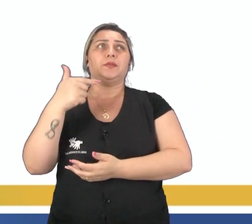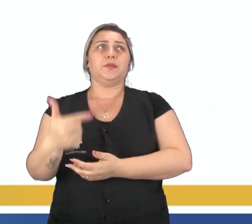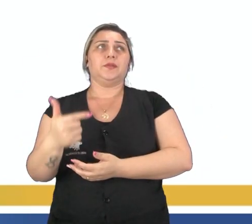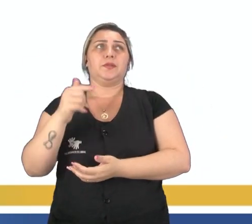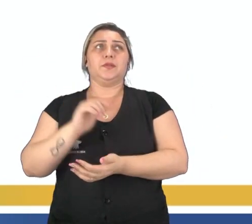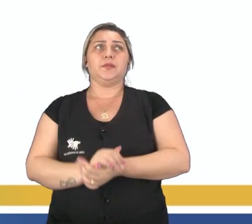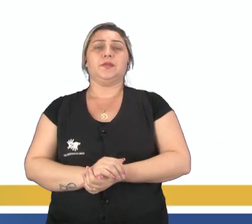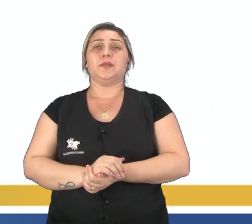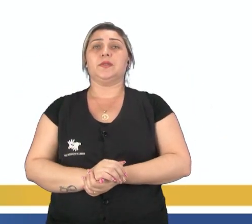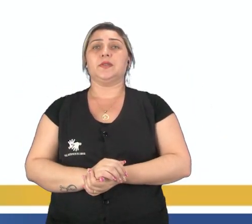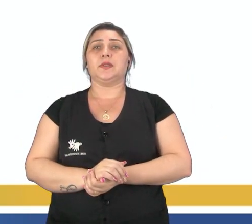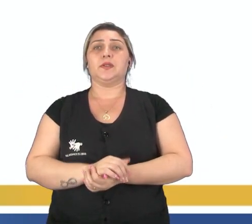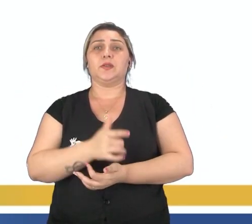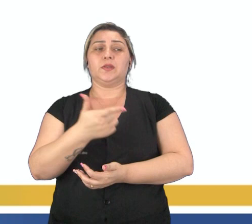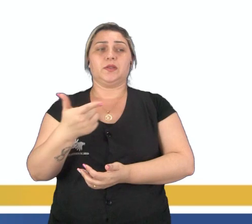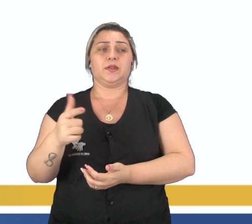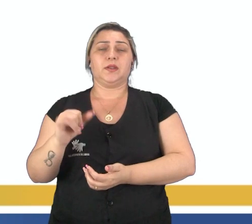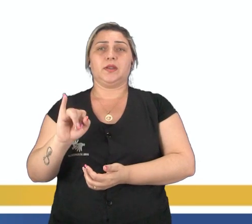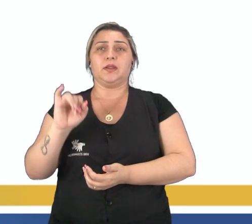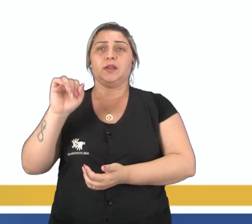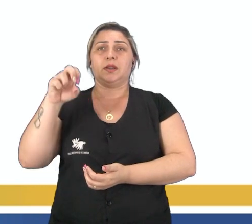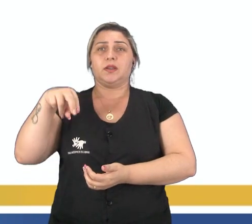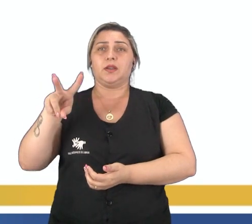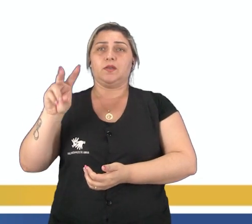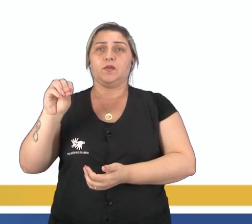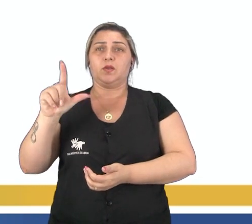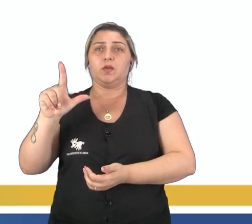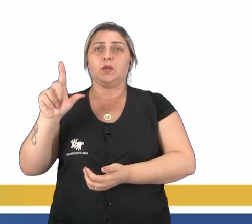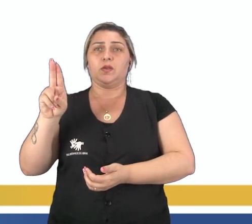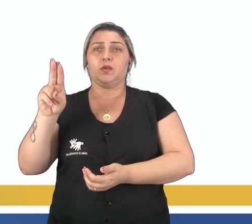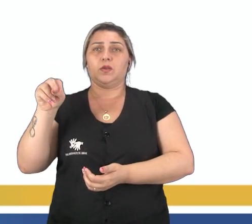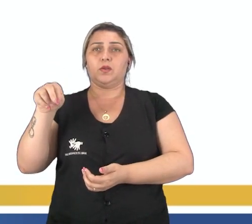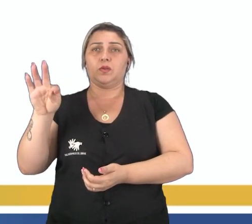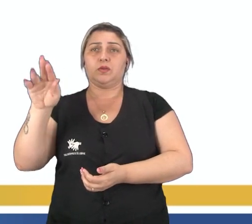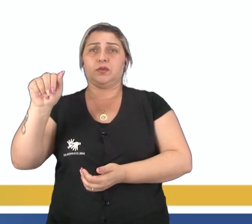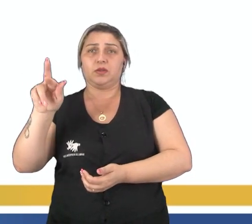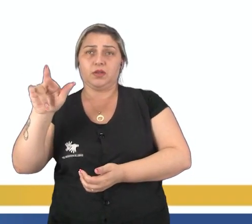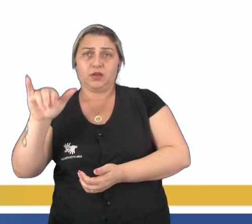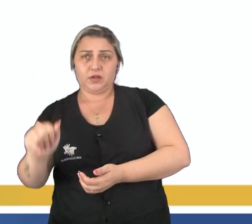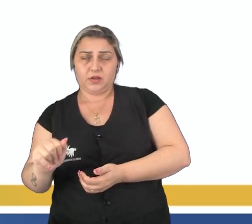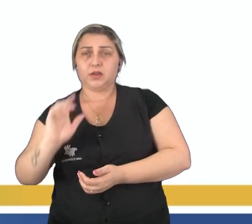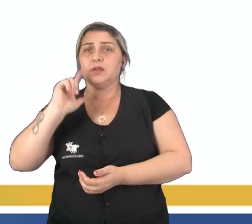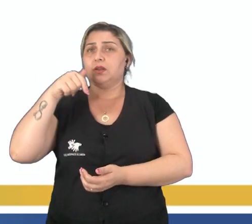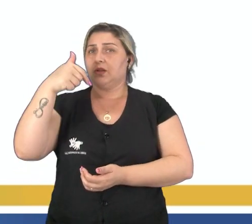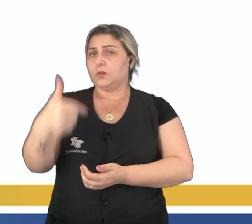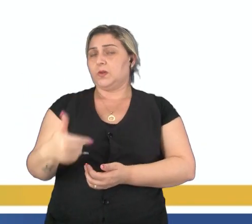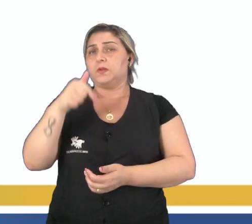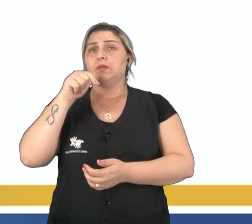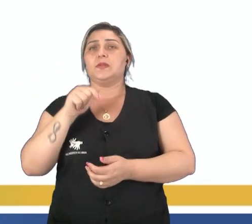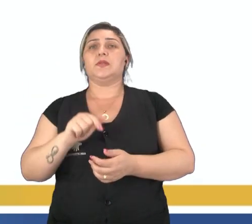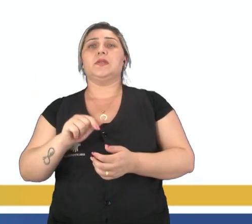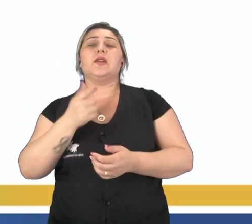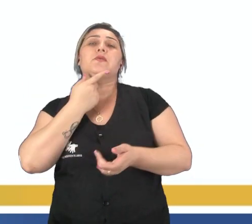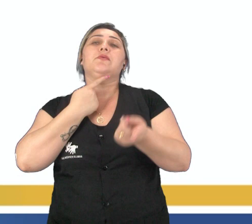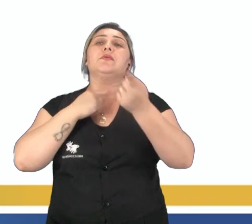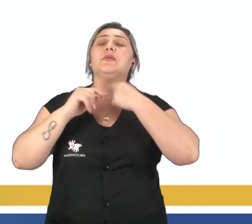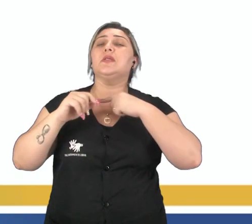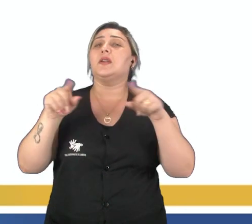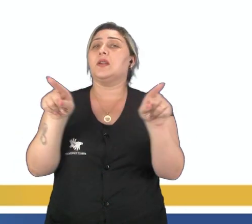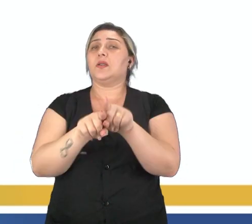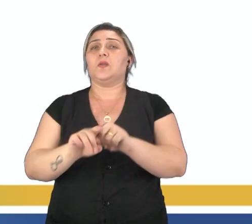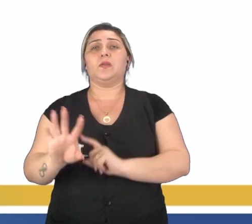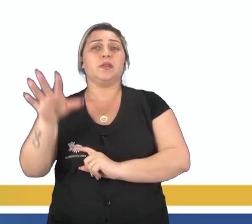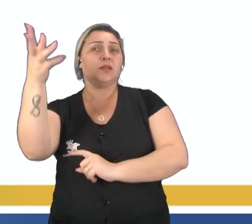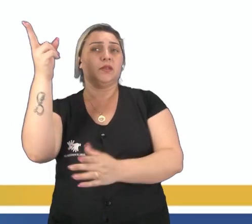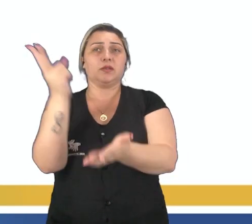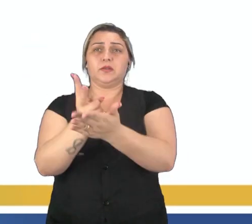vai ser involuntária, ou seja, uns nós conseguimos controlar essas atividades, e outros, independente das nossas vontades, vão estar